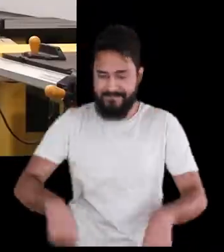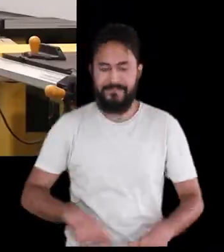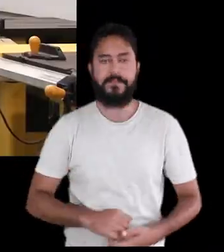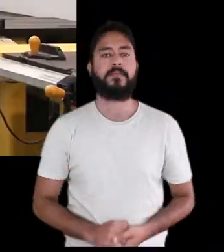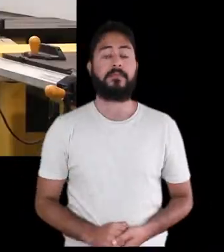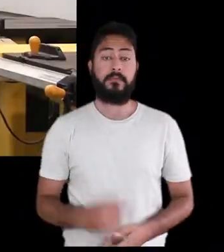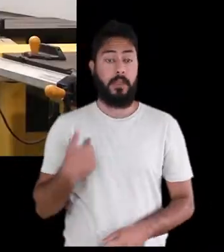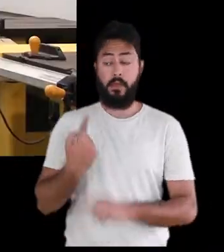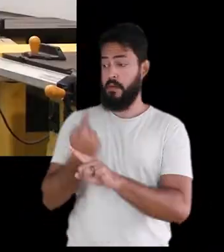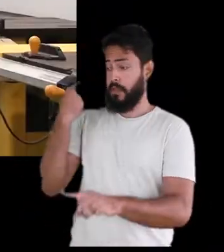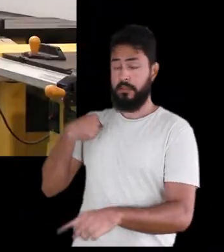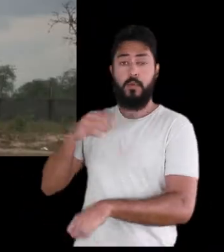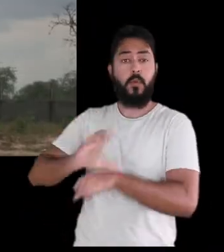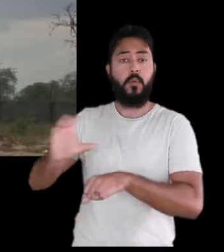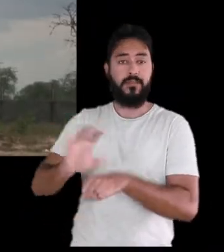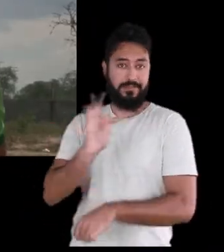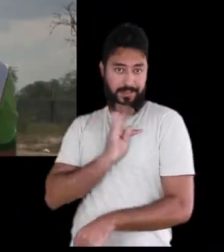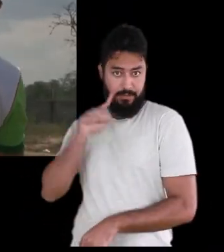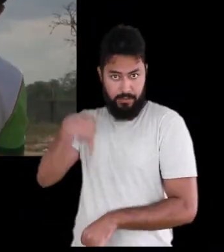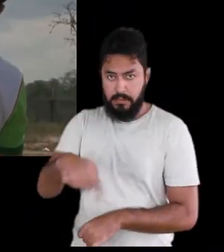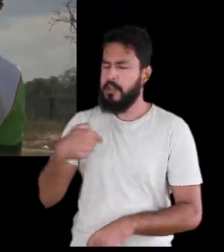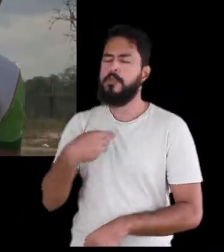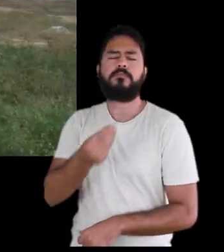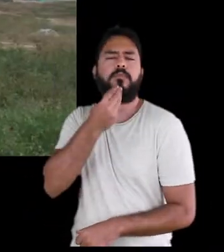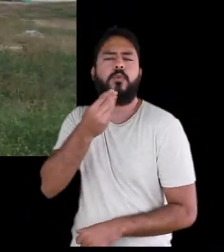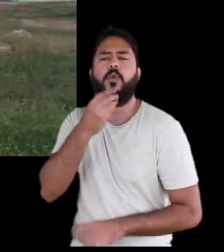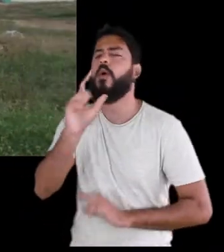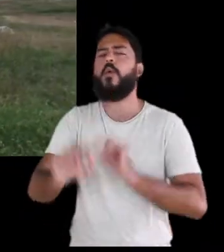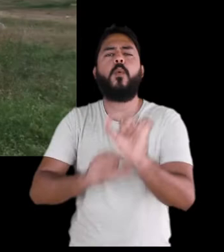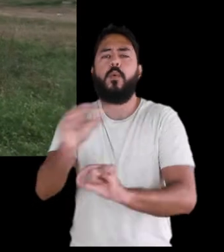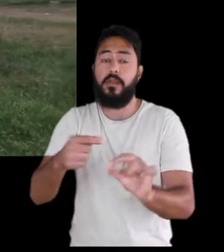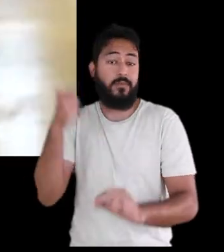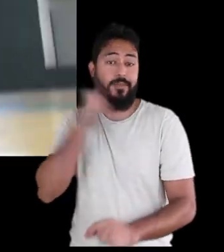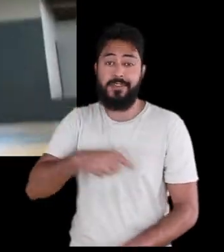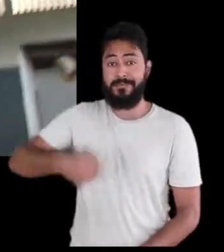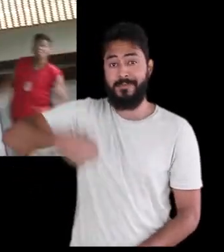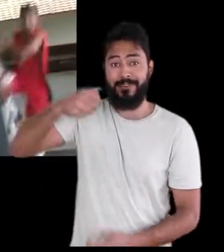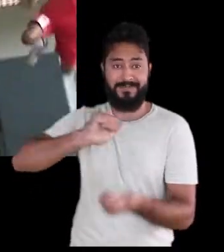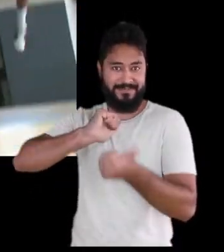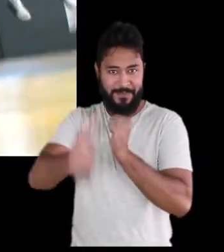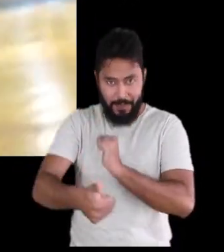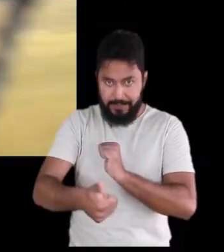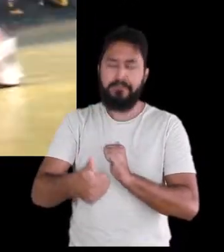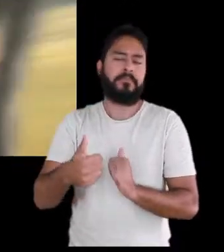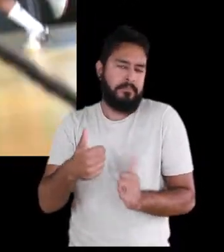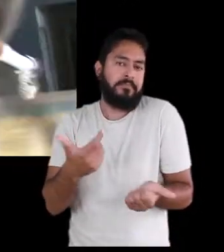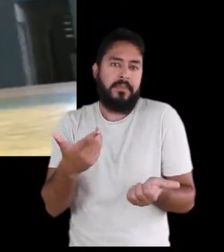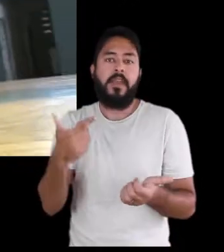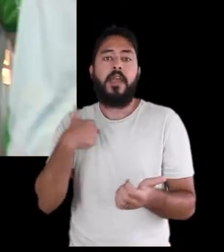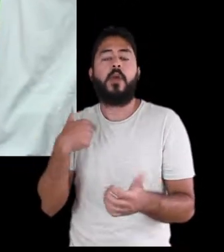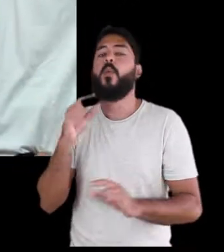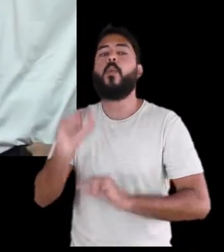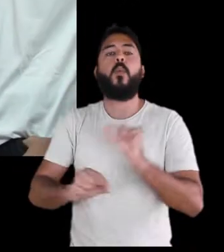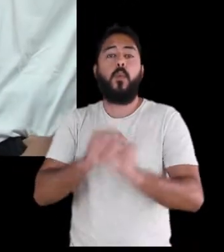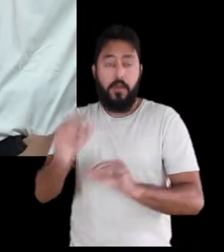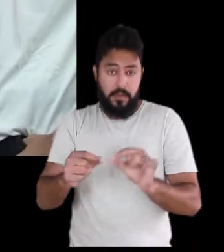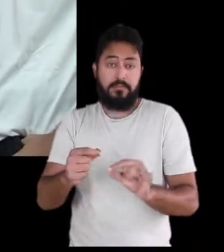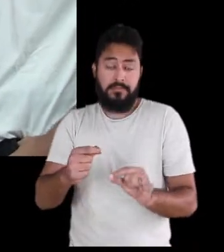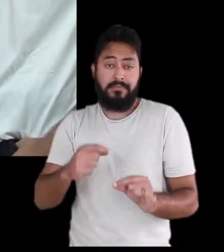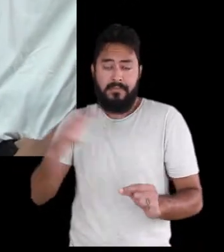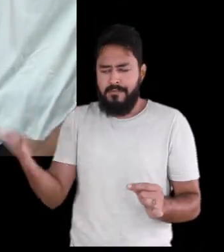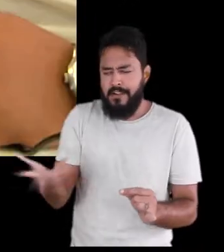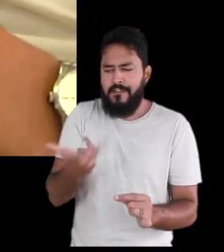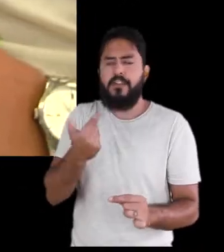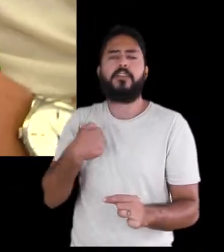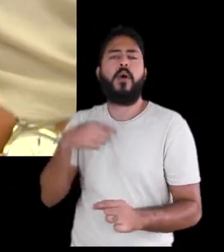eu fiz o curso técnico aqui, tive a oportunidade aí de receber Bolsa Atleta, né? Eu fui seguir uma das grandes aptidões aí